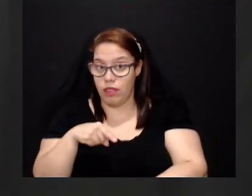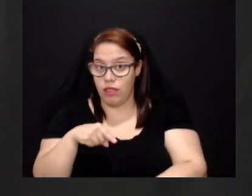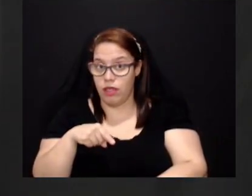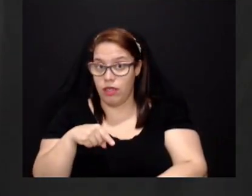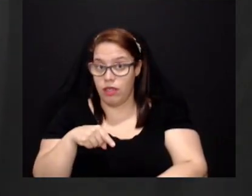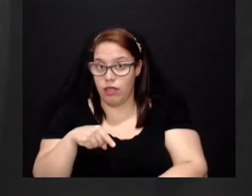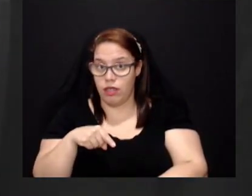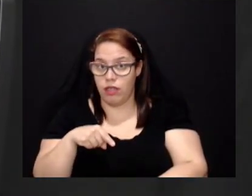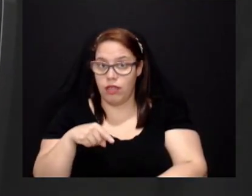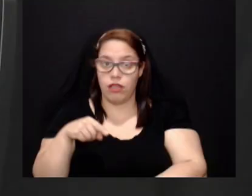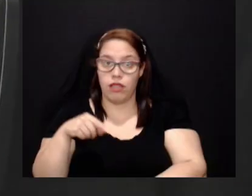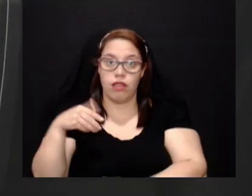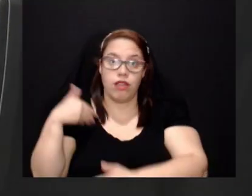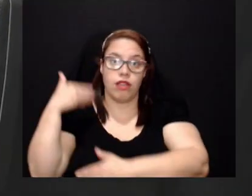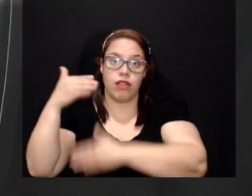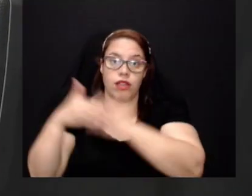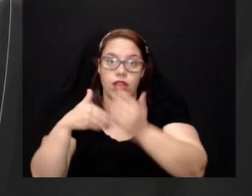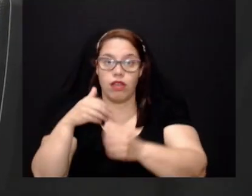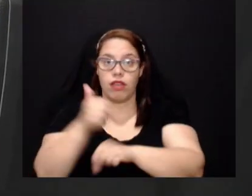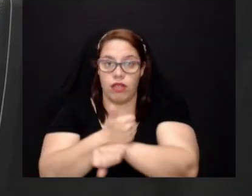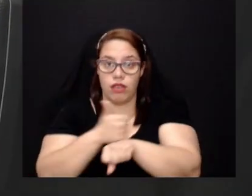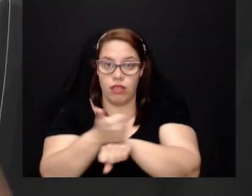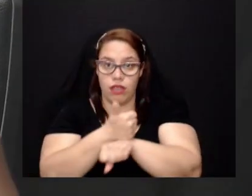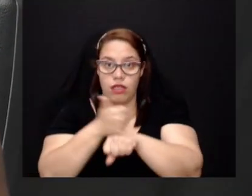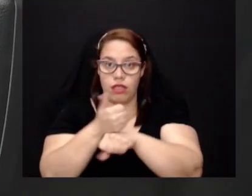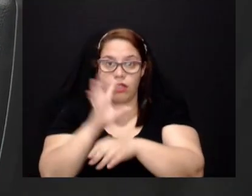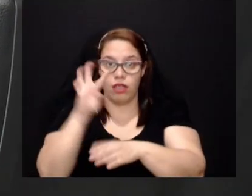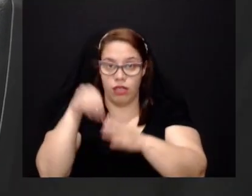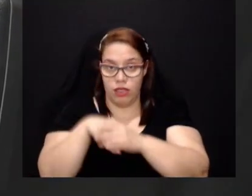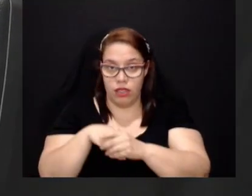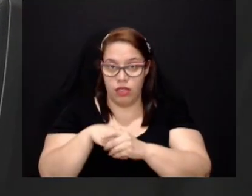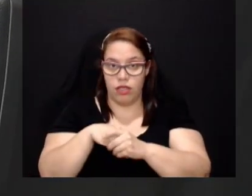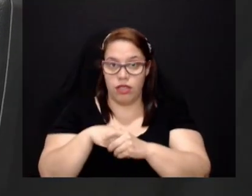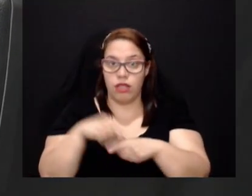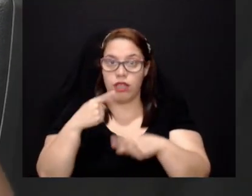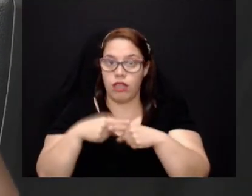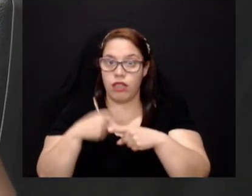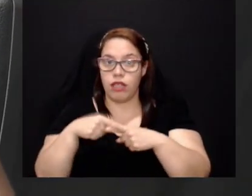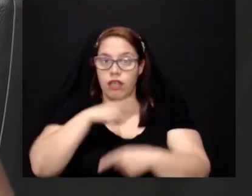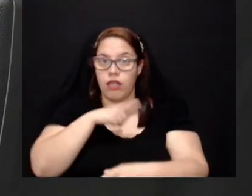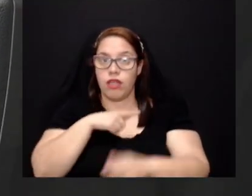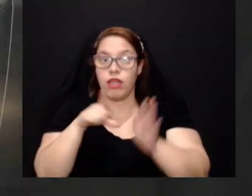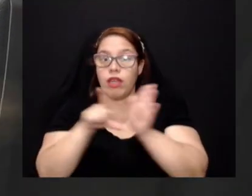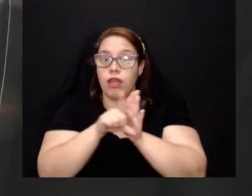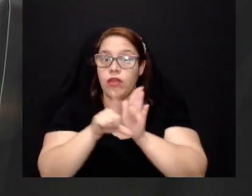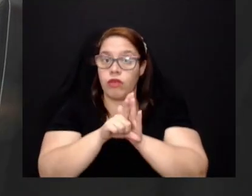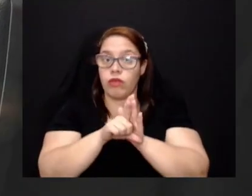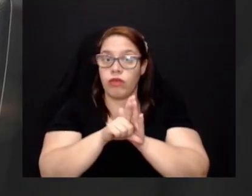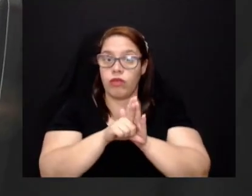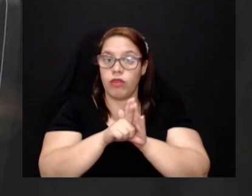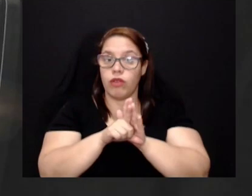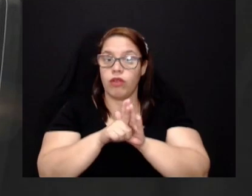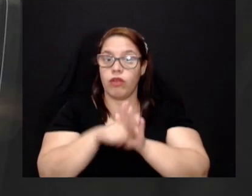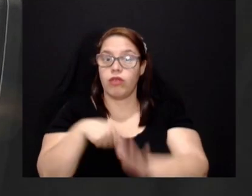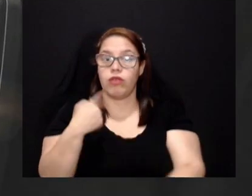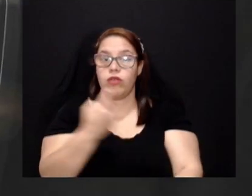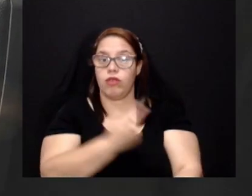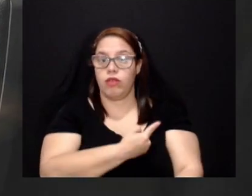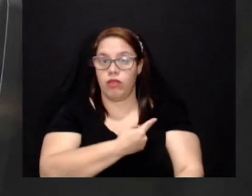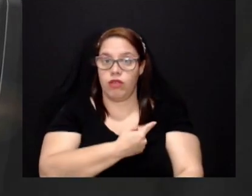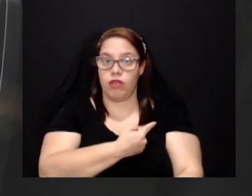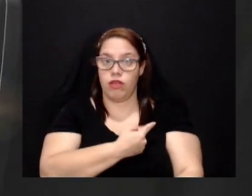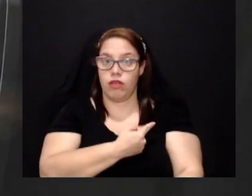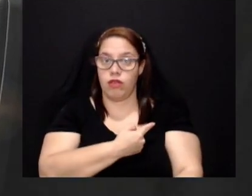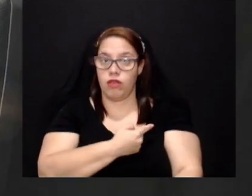vinda de profissionais que estão dentro dela. Porque nós temos uma lei aí que nos dá o